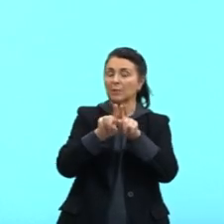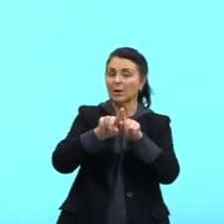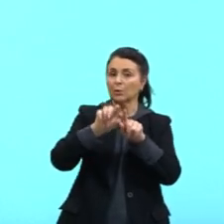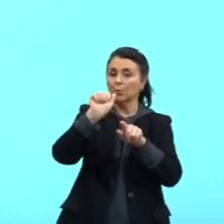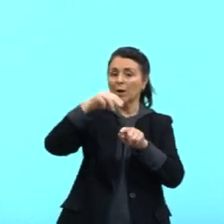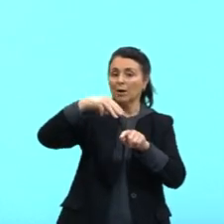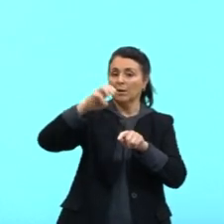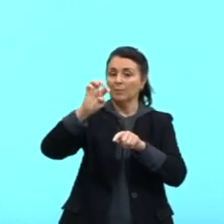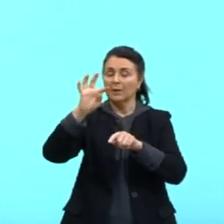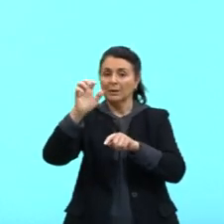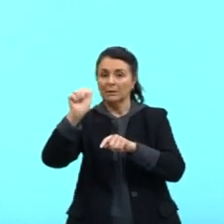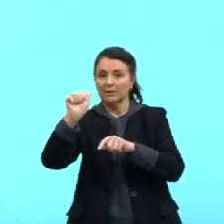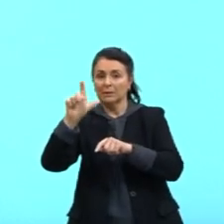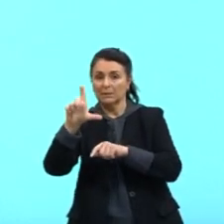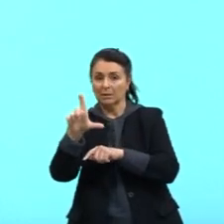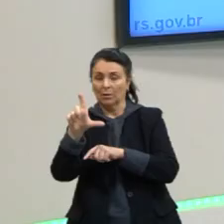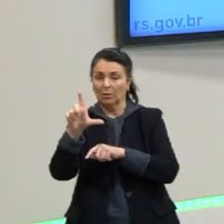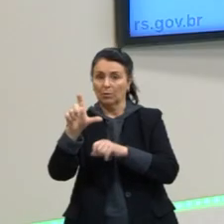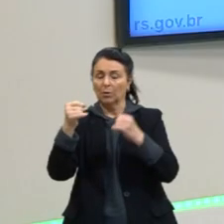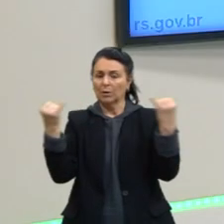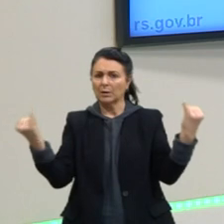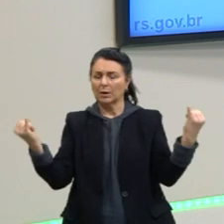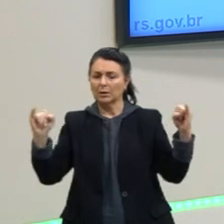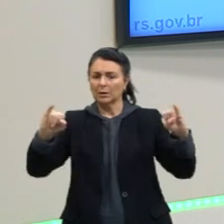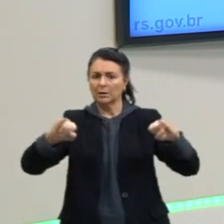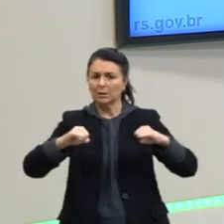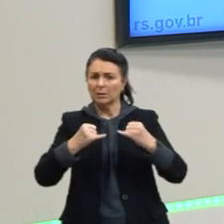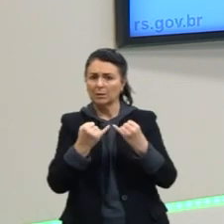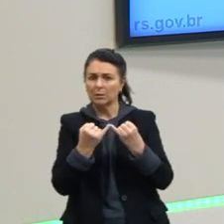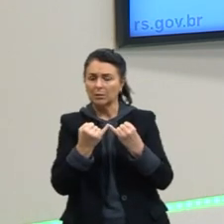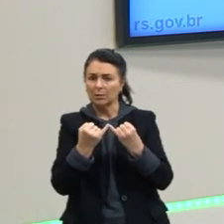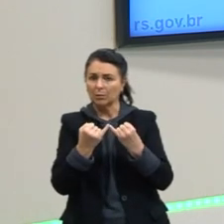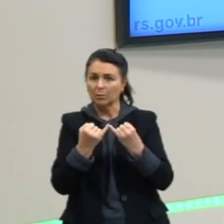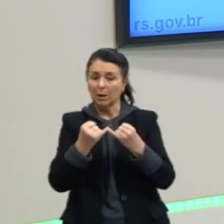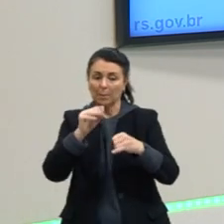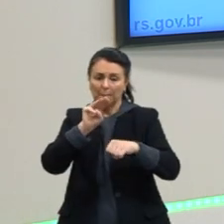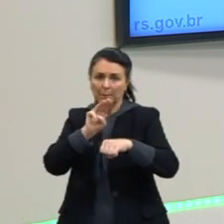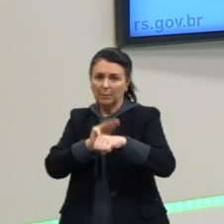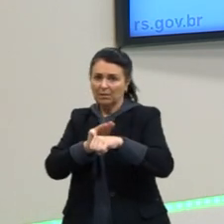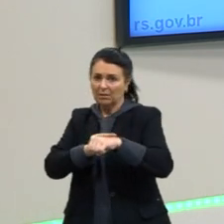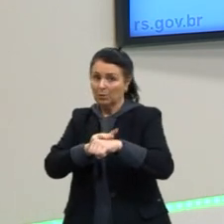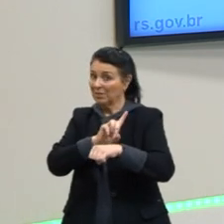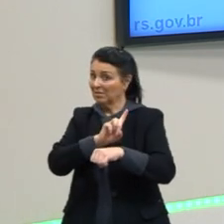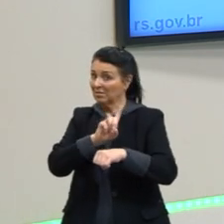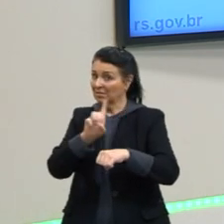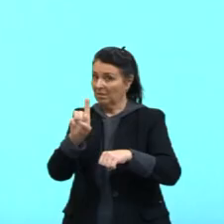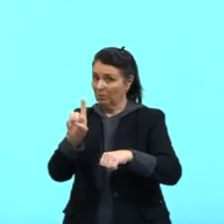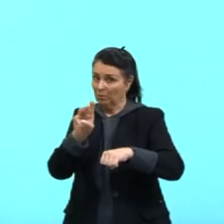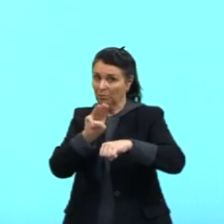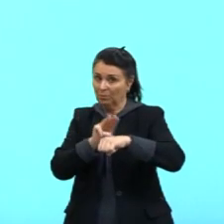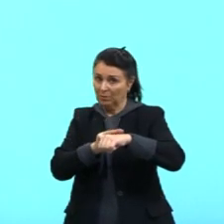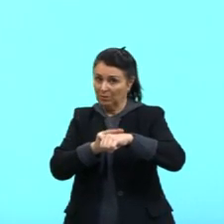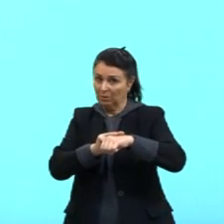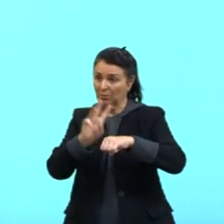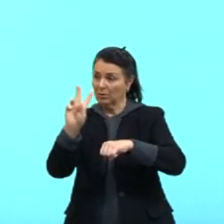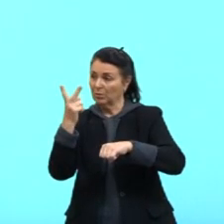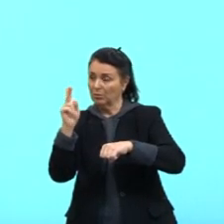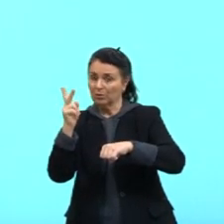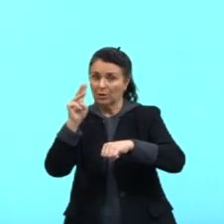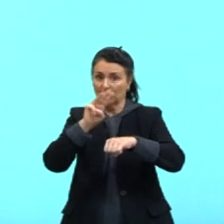lembrando que na ligação iônica isso a gente é importante lembrar é entre um metal e ametal ou hidrogênio em